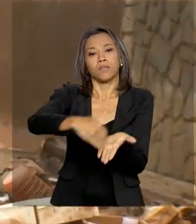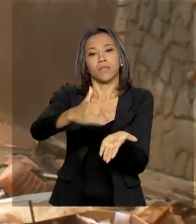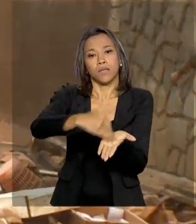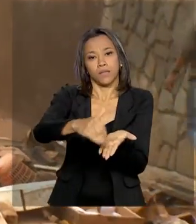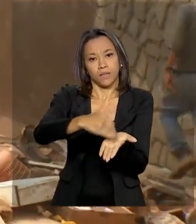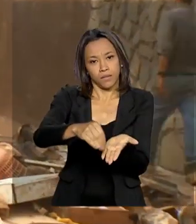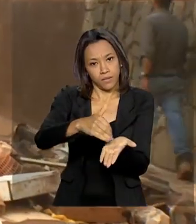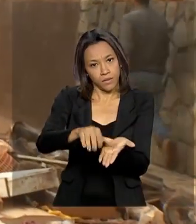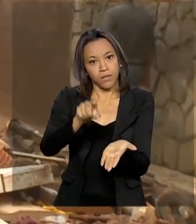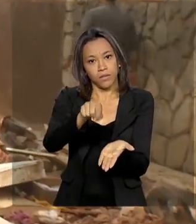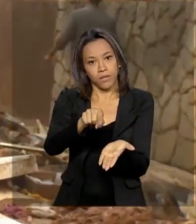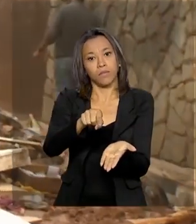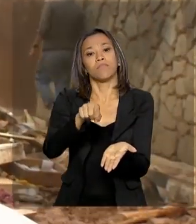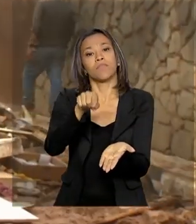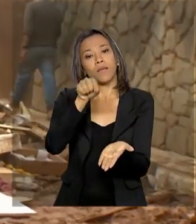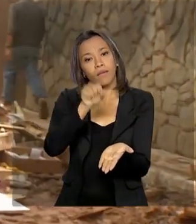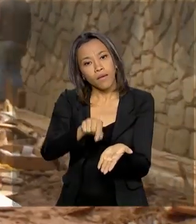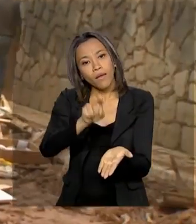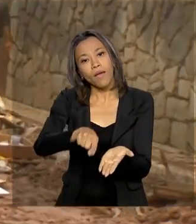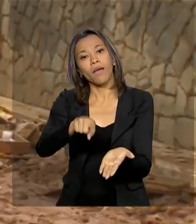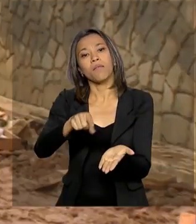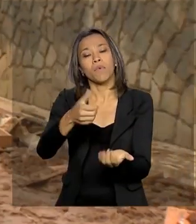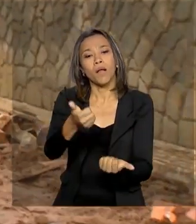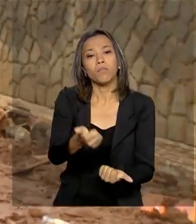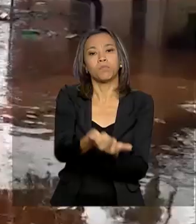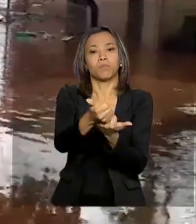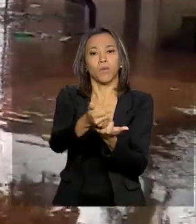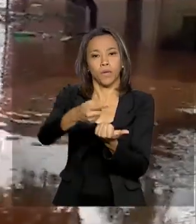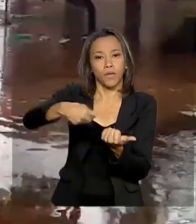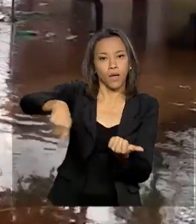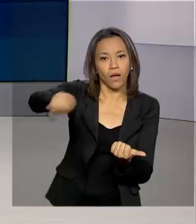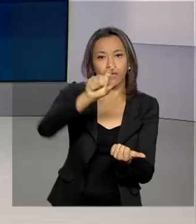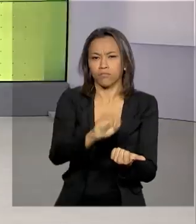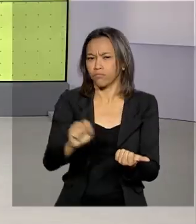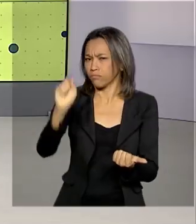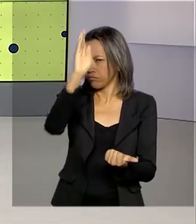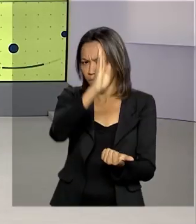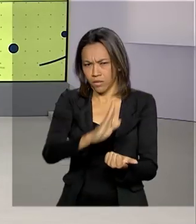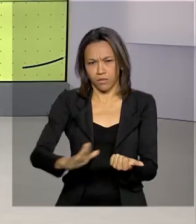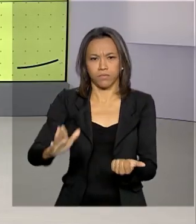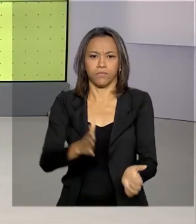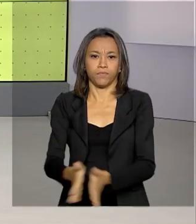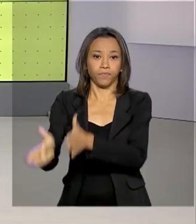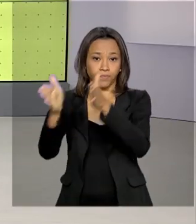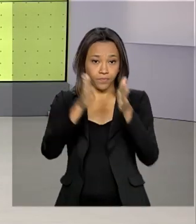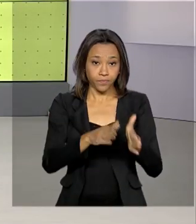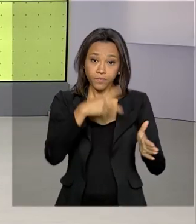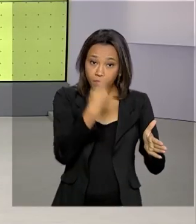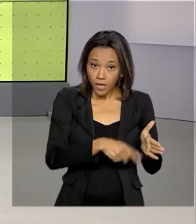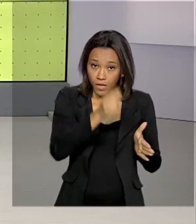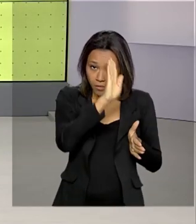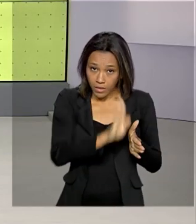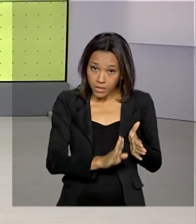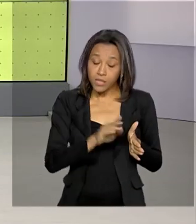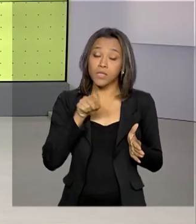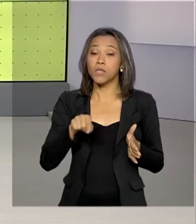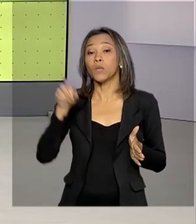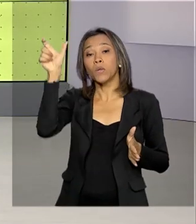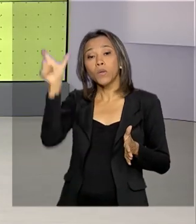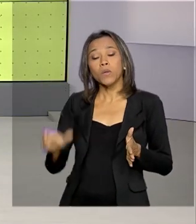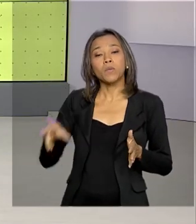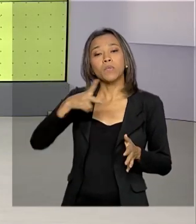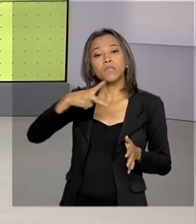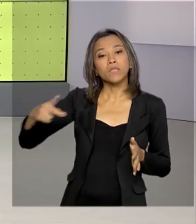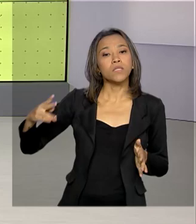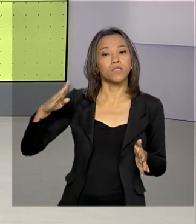Defesa Civil voltadas ao socorro e assistência em todo o país. De volta ao Brasil, depois da viagem à Índia, o